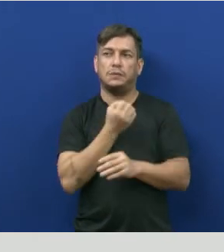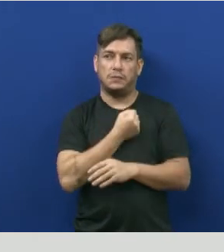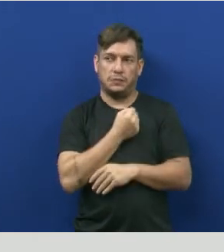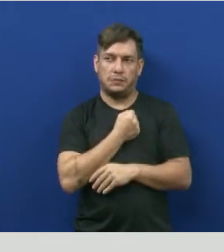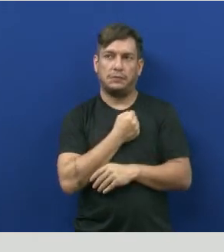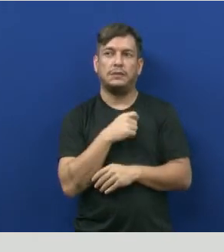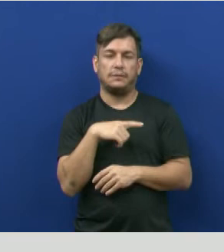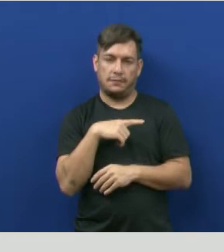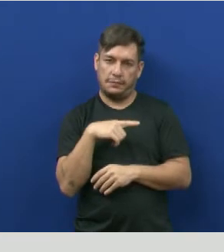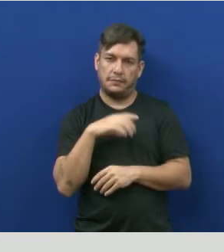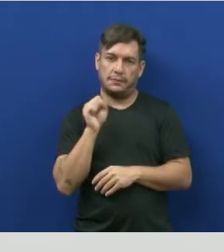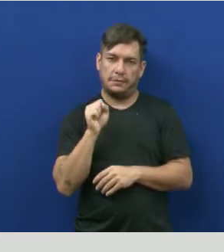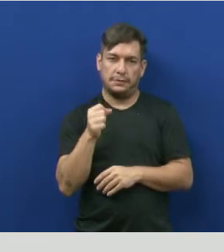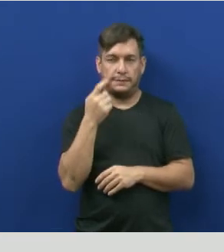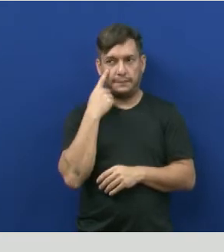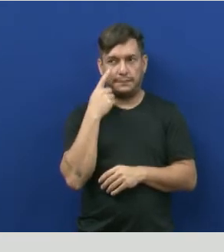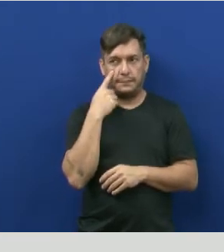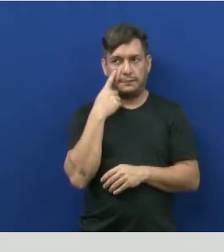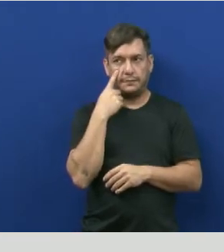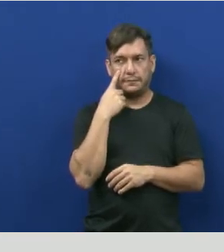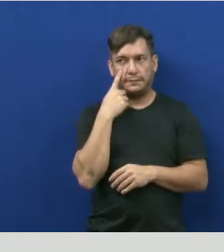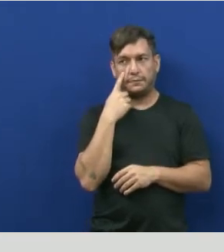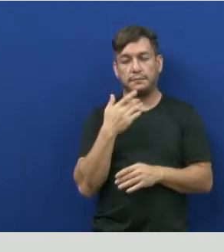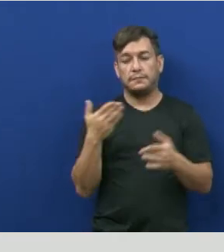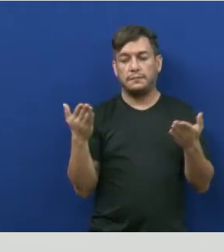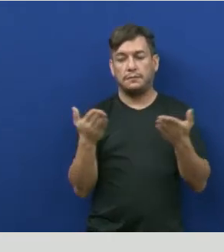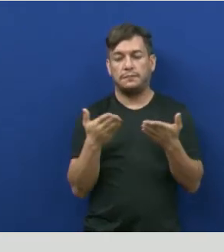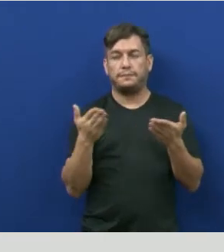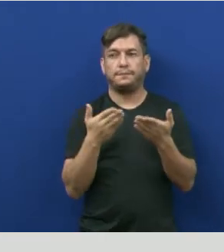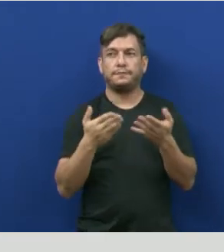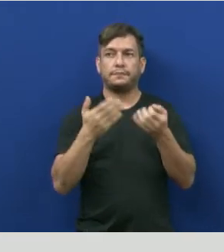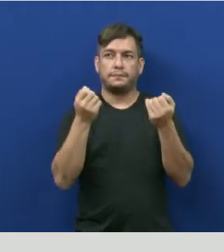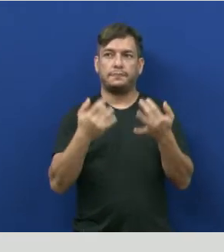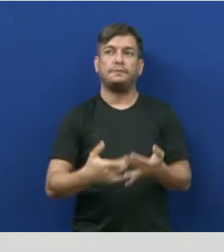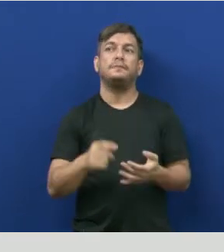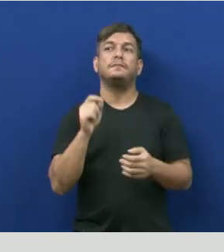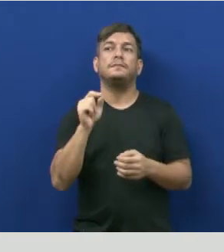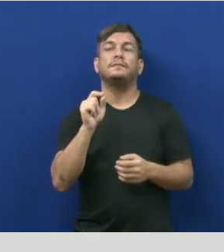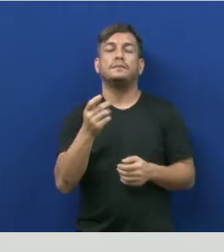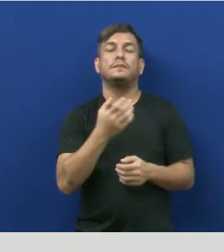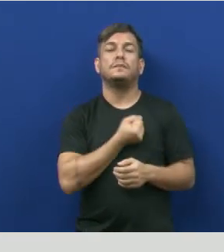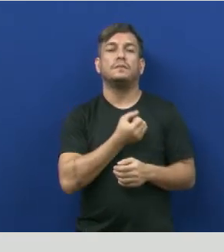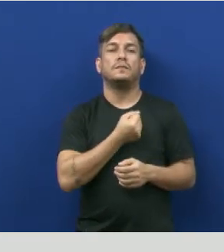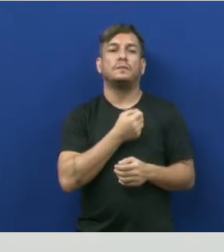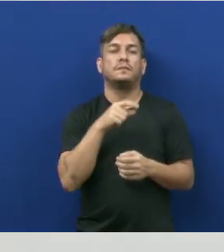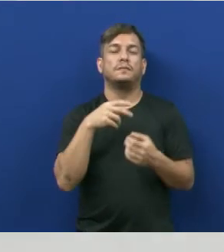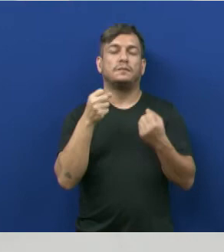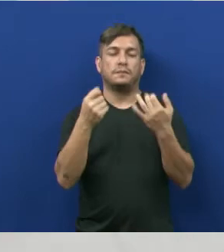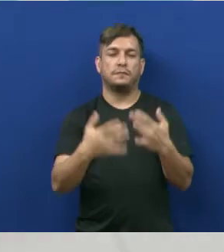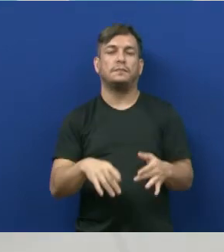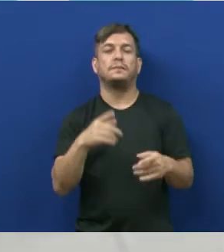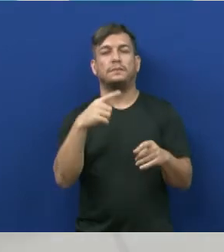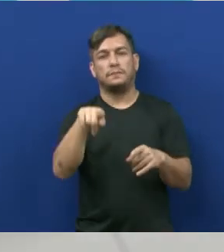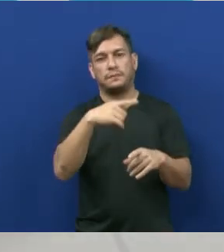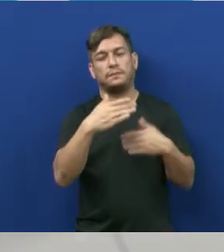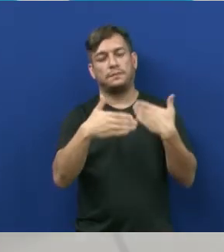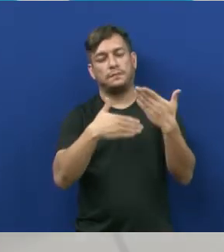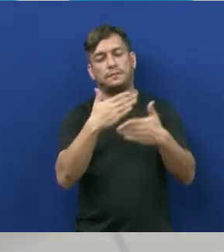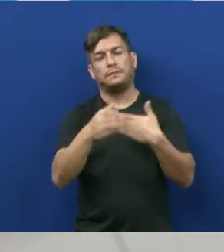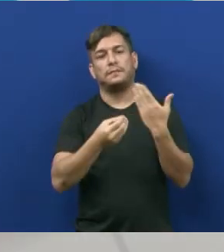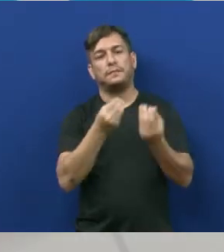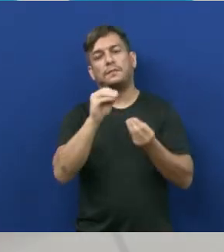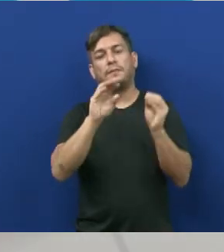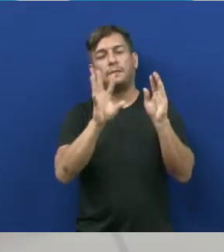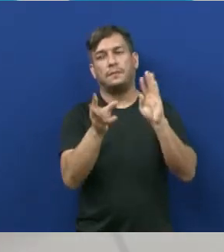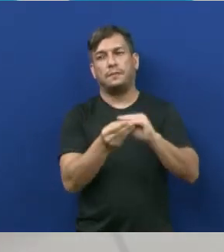sim. Observe que, vamos descrever agora em notação científica esses números e eu vou explicar para vocês o passo a passo de eu transformar esses